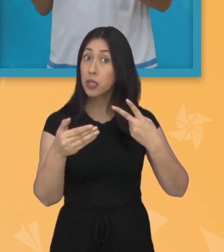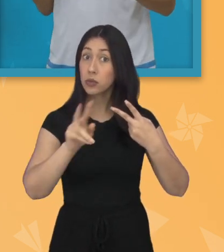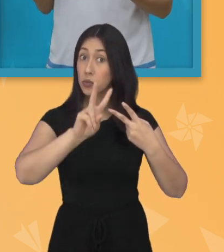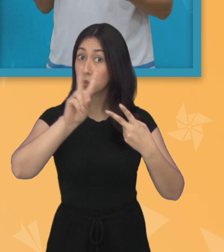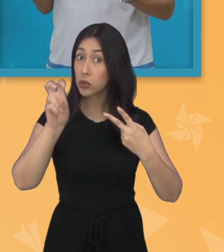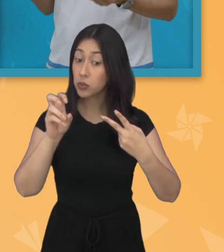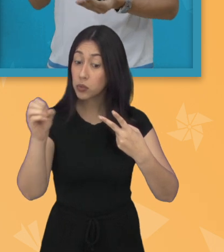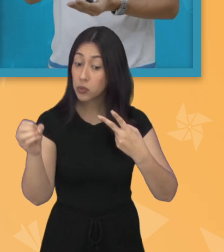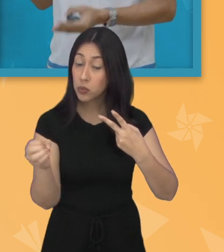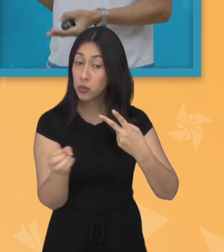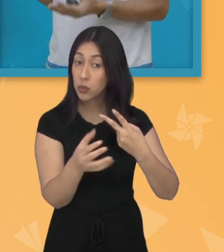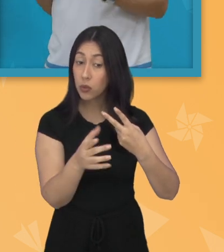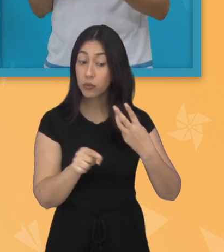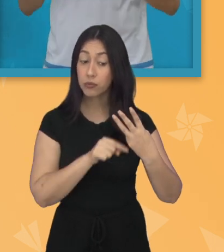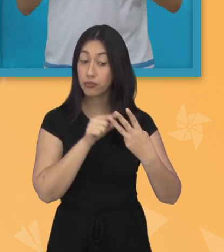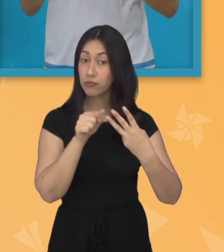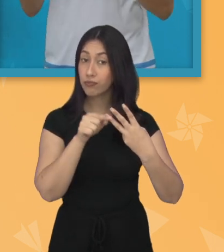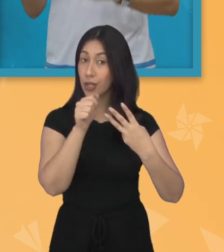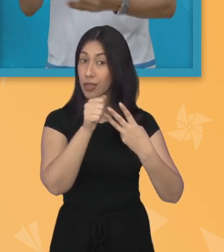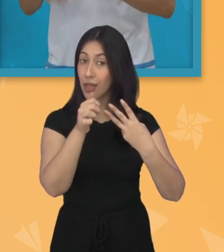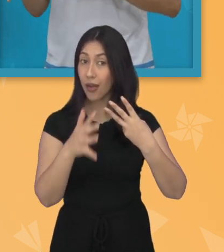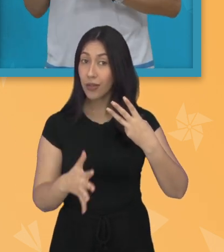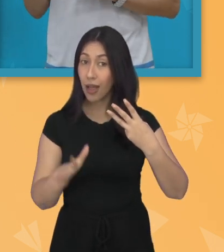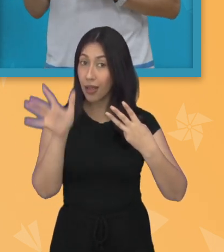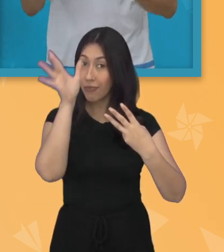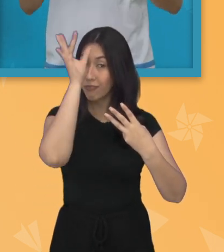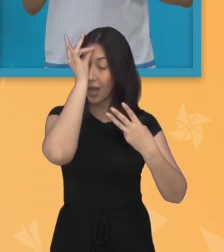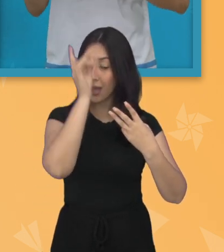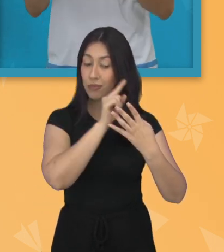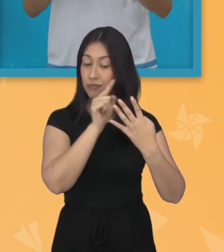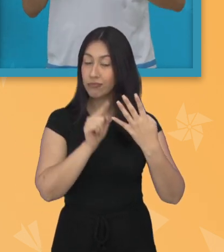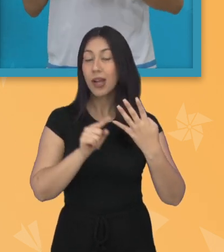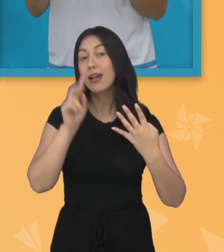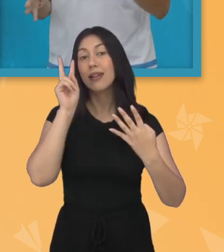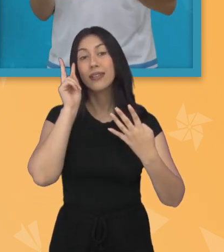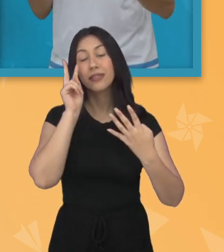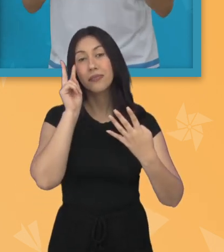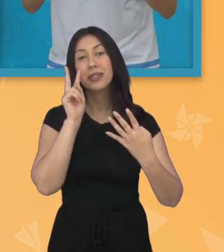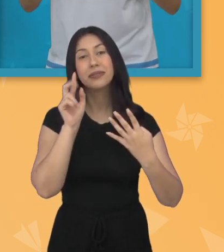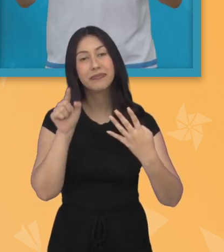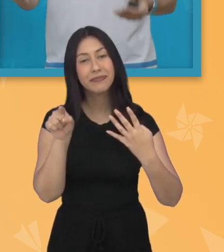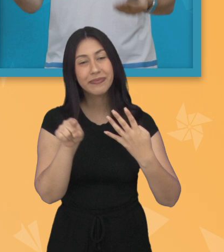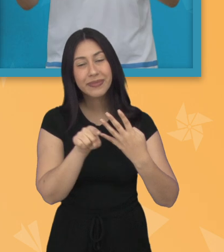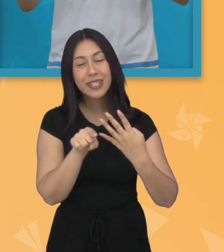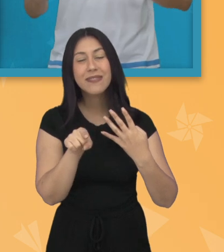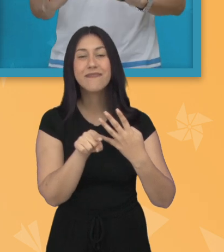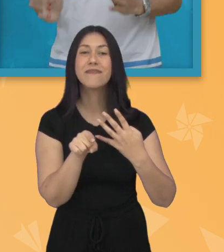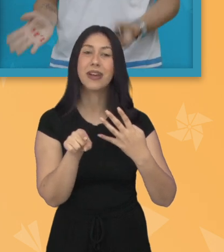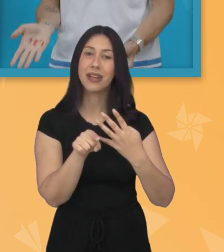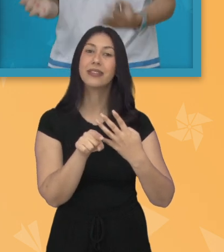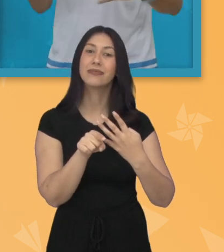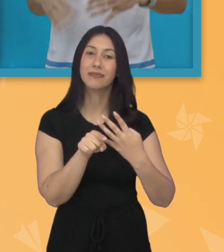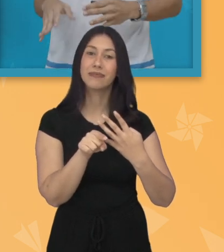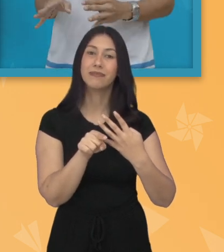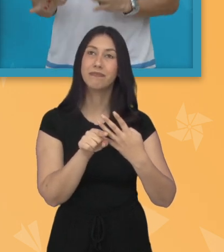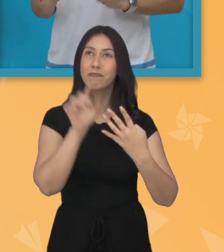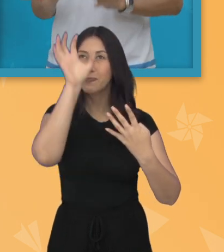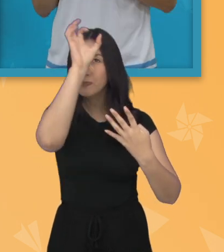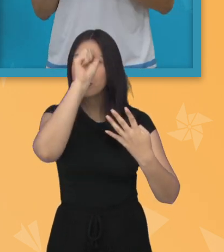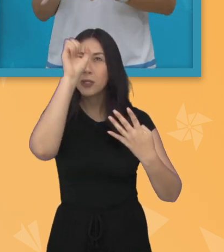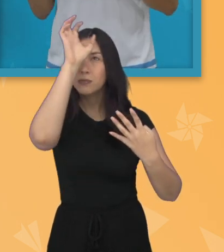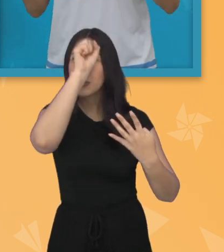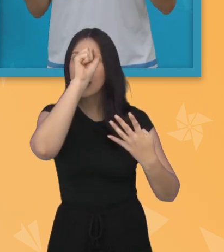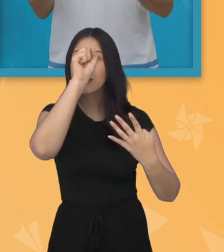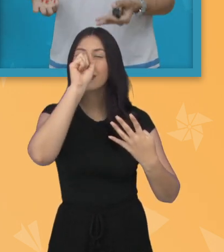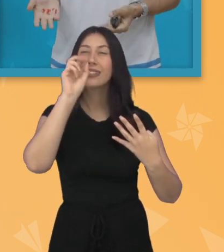cálculo estequiométrico, exercício para a gente fixar e naquele final, o recapitulando de sempre aí, só para a gente rever mais uma vez o que a gente já viu aqui